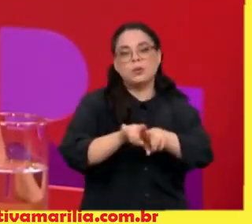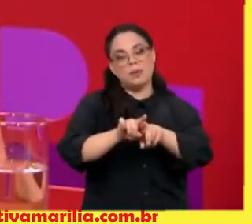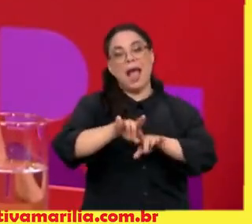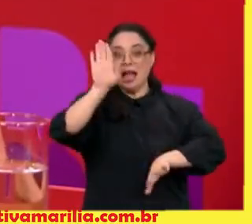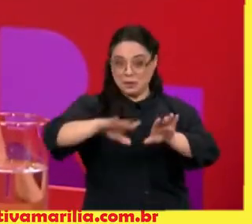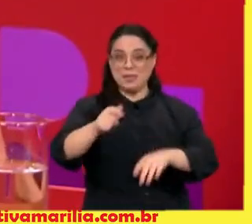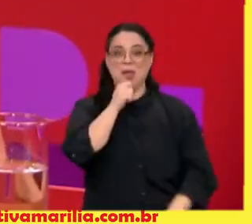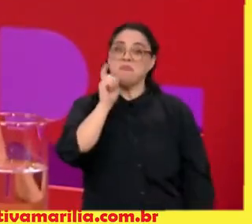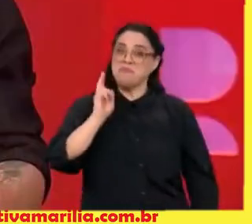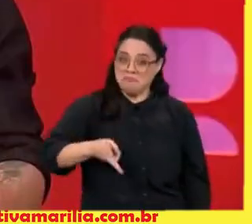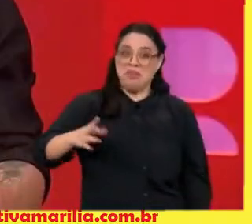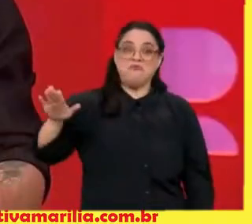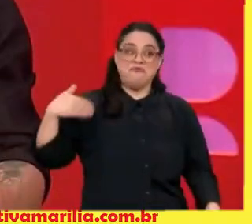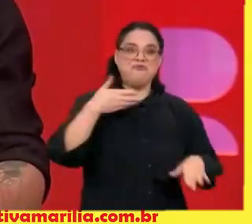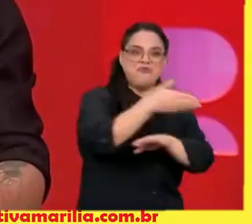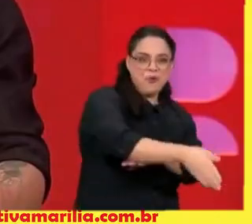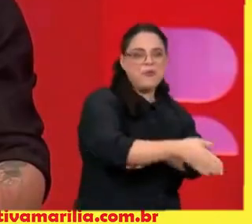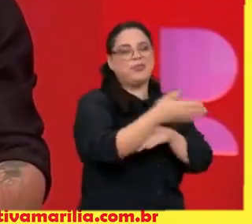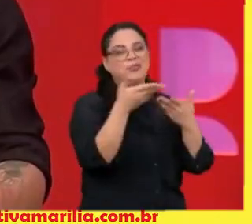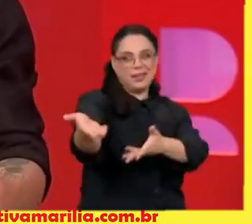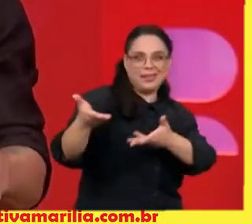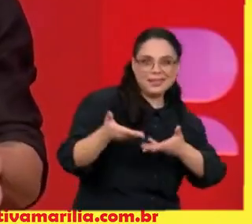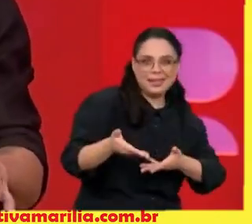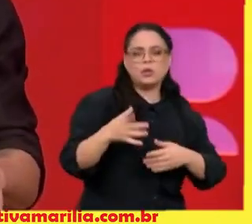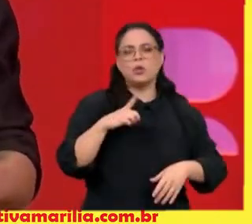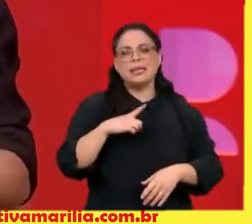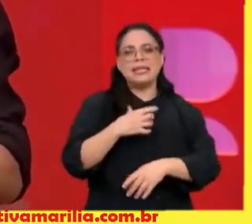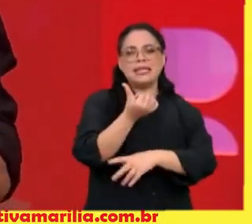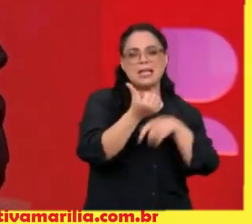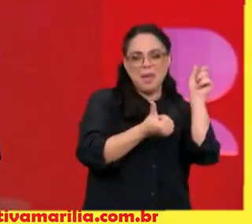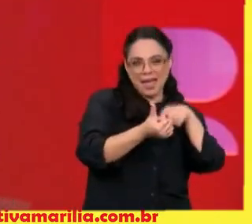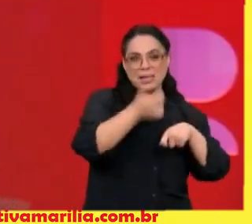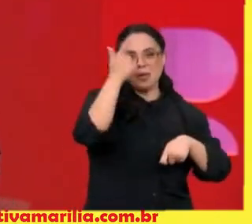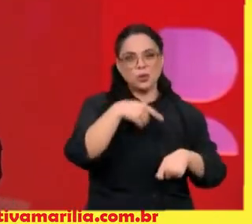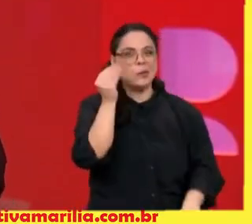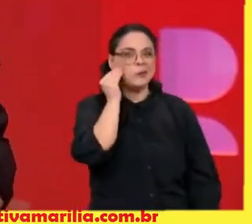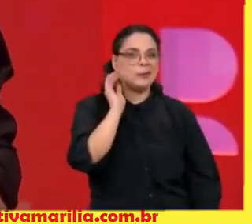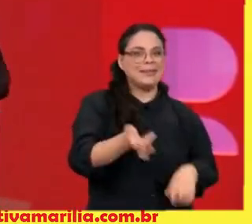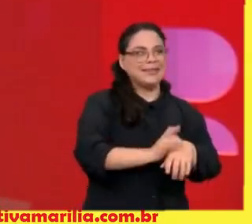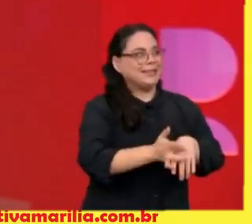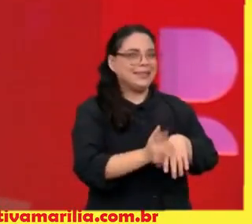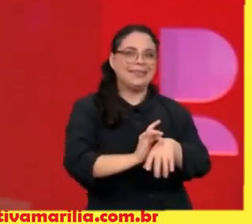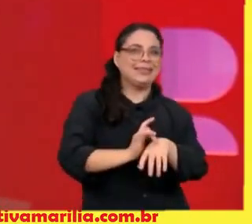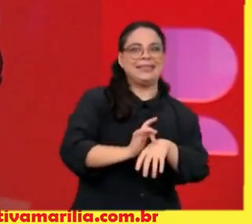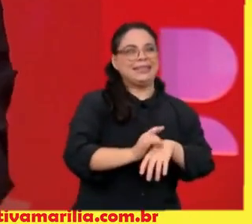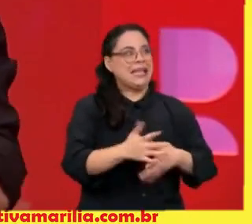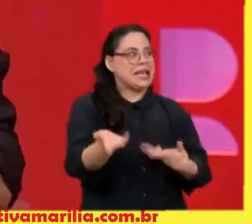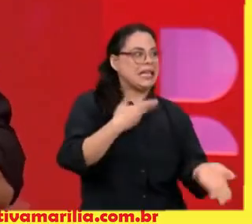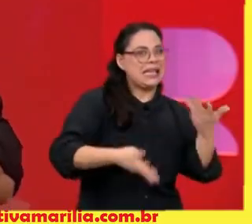lá, visito. Ou seja, todos aqueles 6 meses a 1 ano que o paciente fica tentando te enganar, lá você já pulava